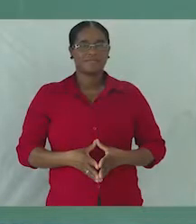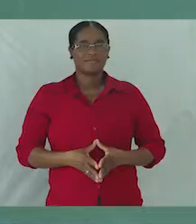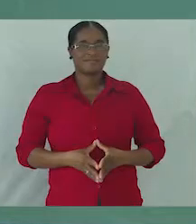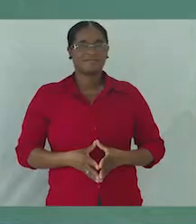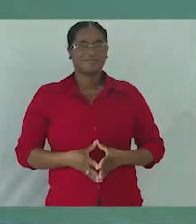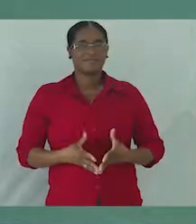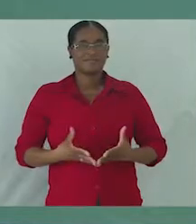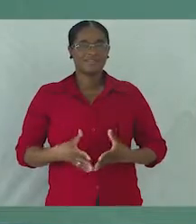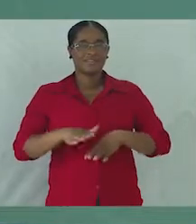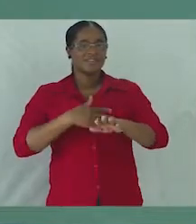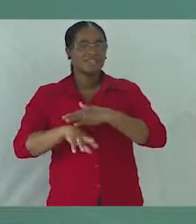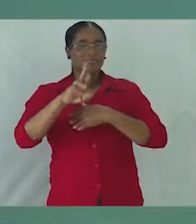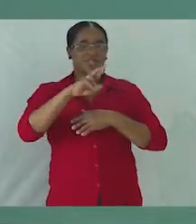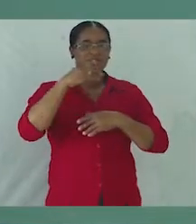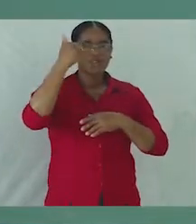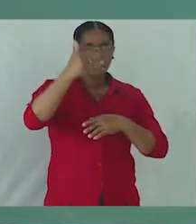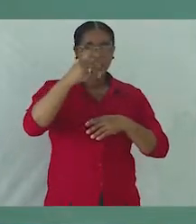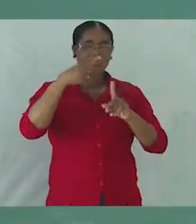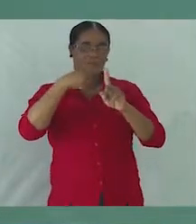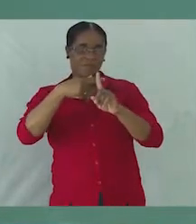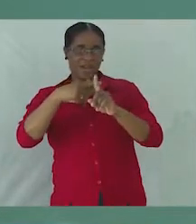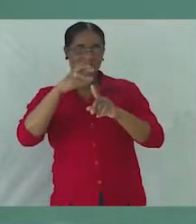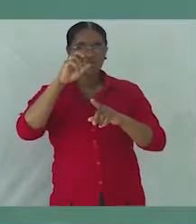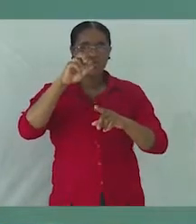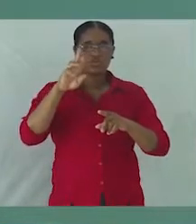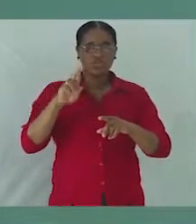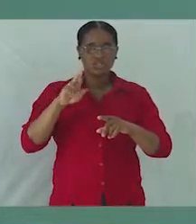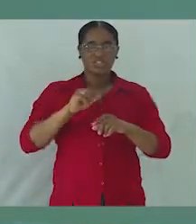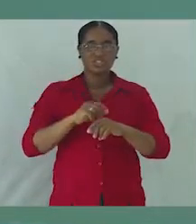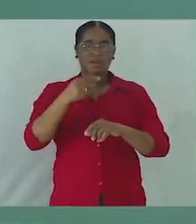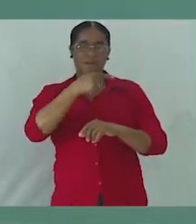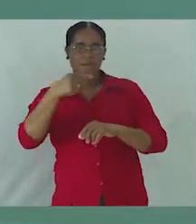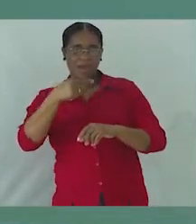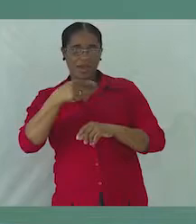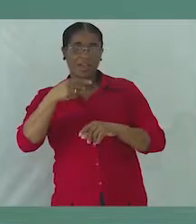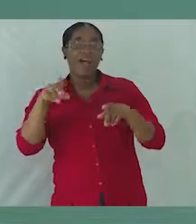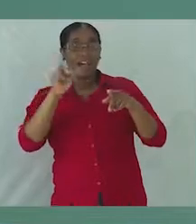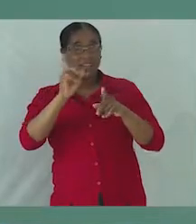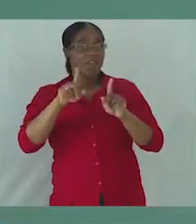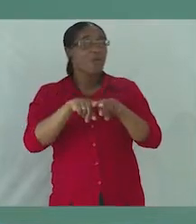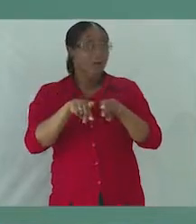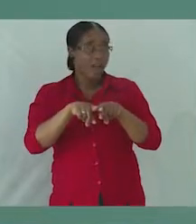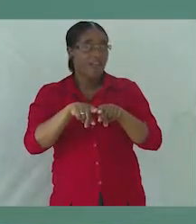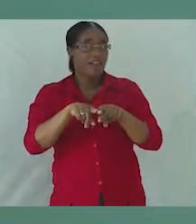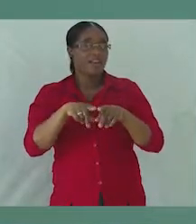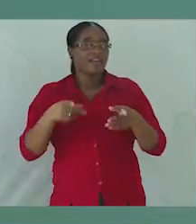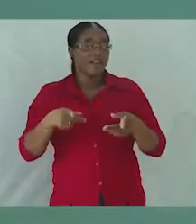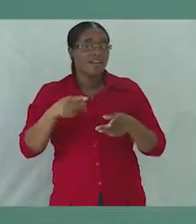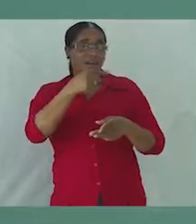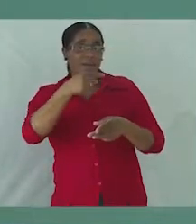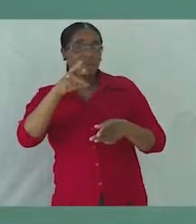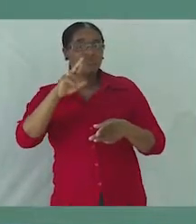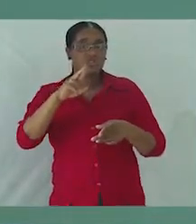Então fazemos x ao quadrado mais 8x igual a menos x